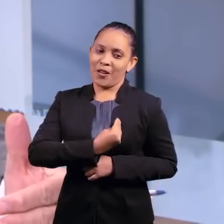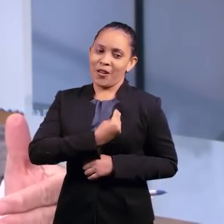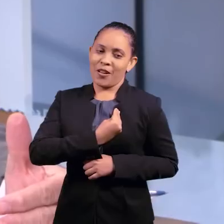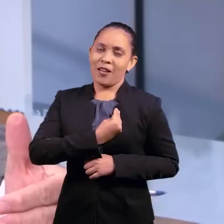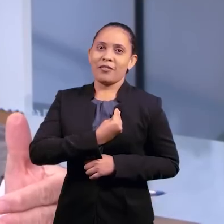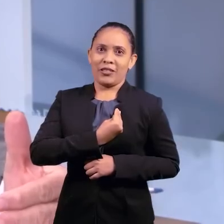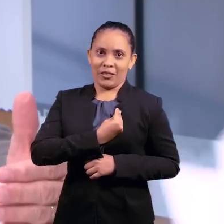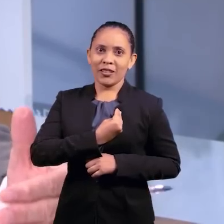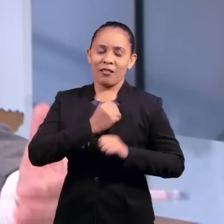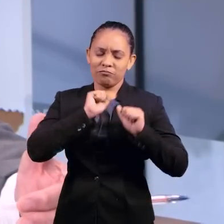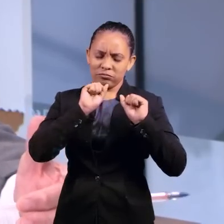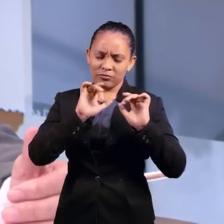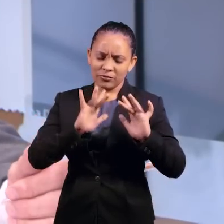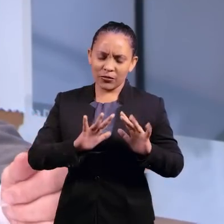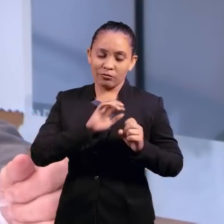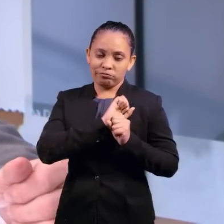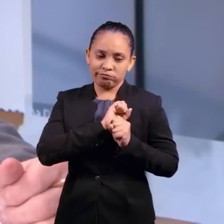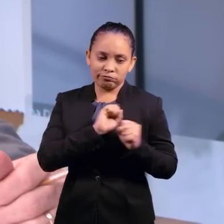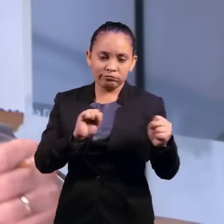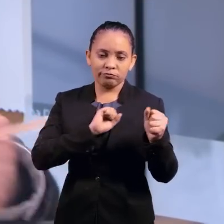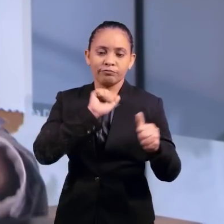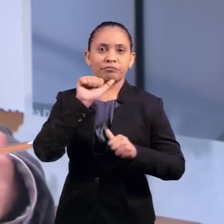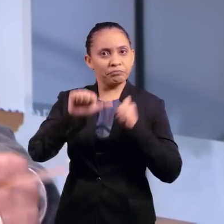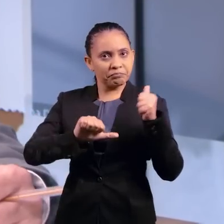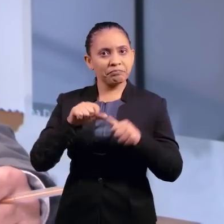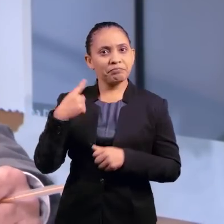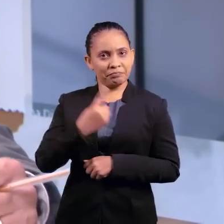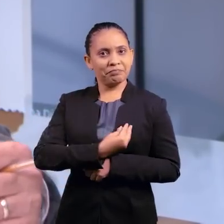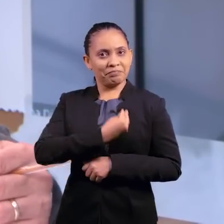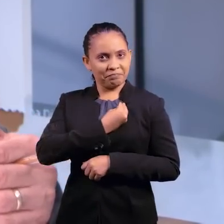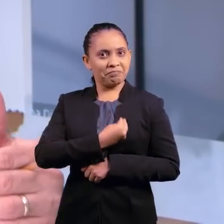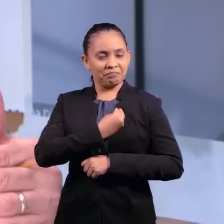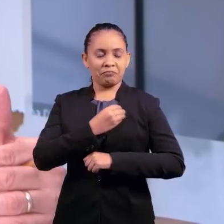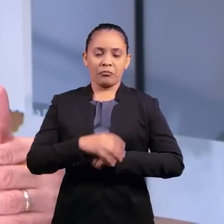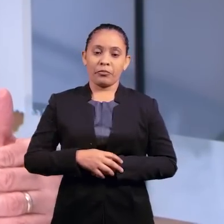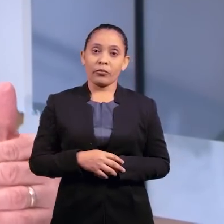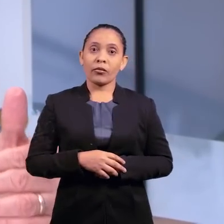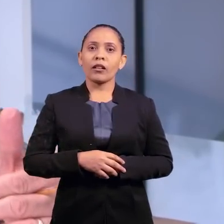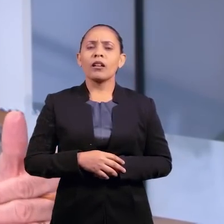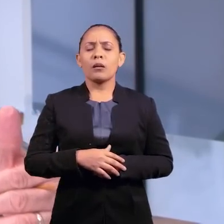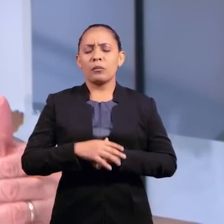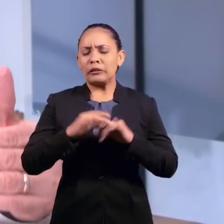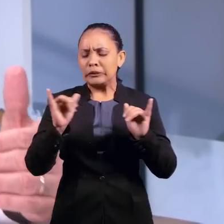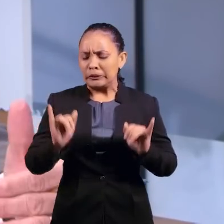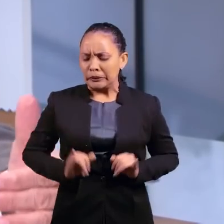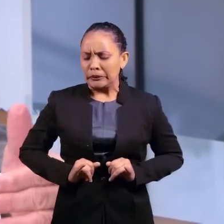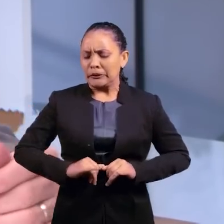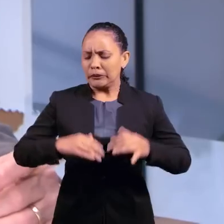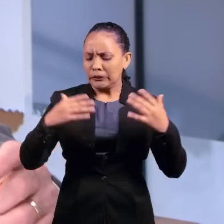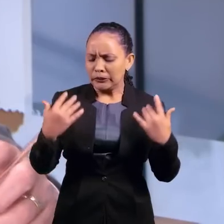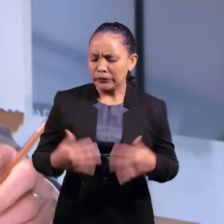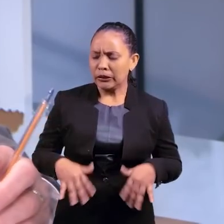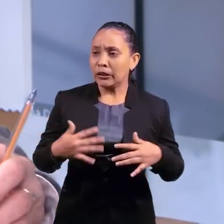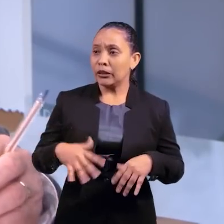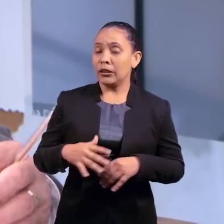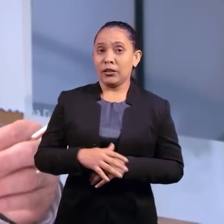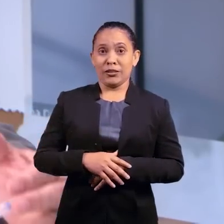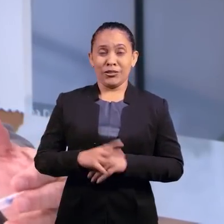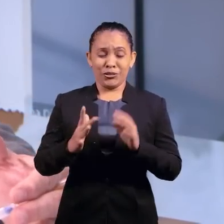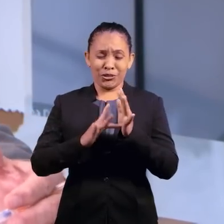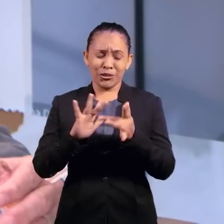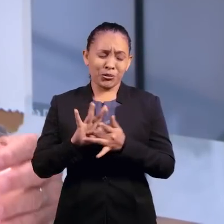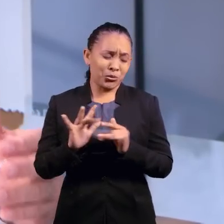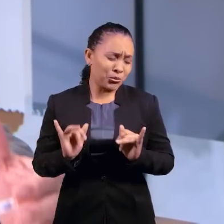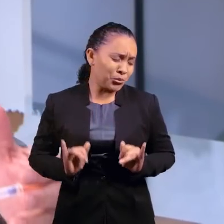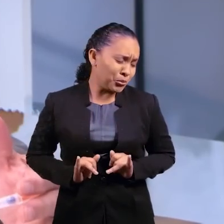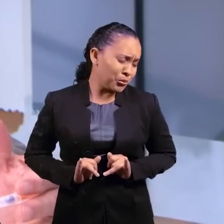para isso, para transformar esse homem, as nossas vidas. Então, como mais desprezado, mais indigno entre os homens, homem de